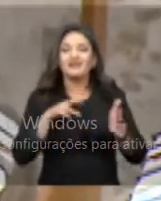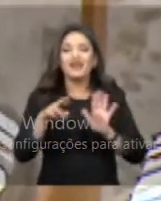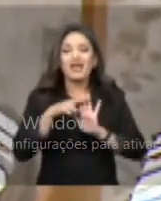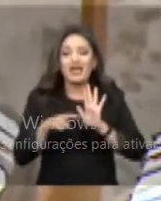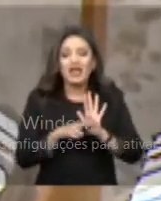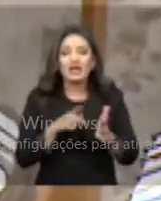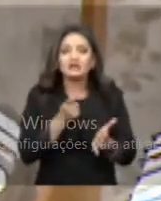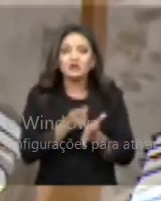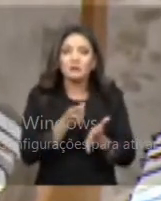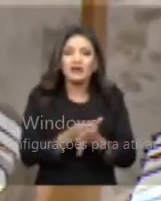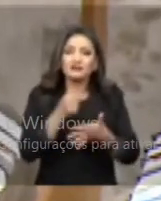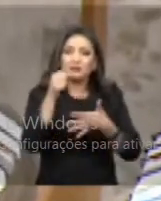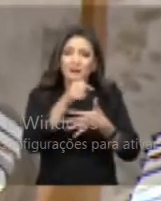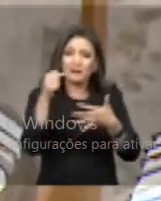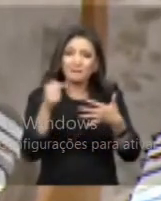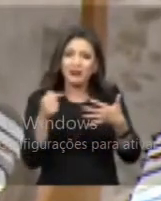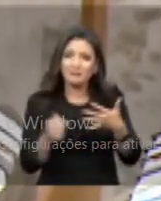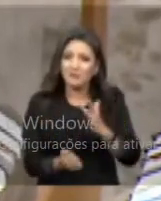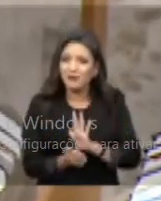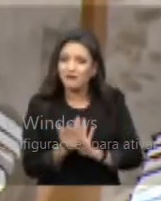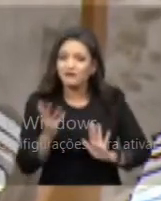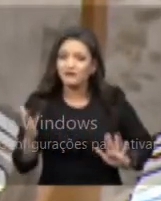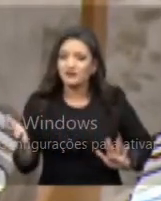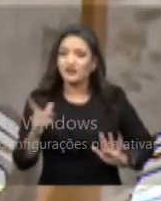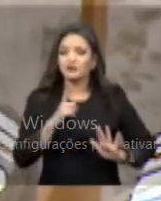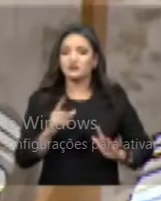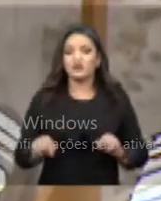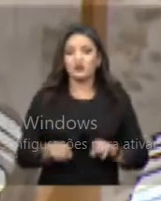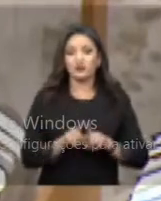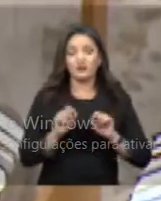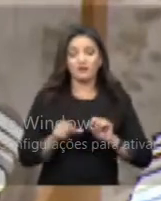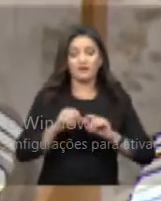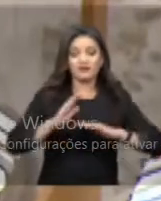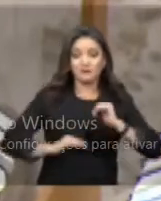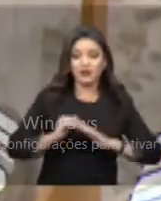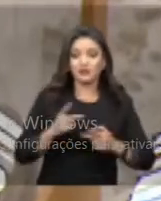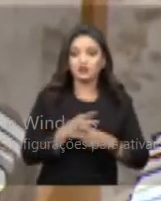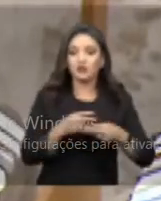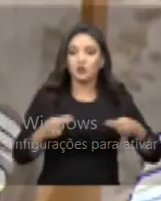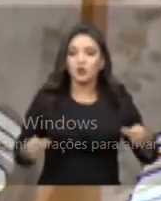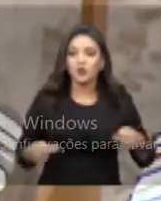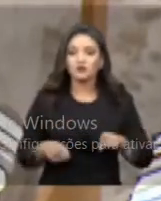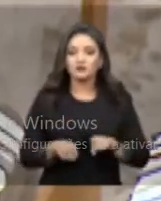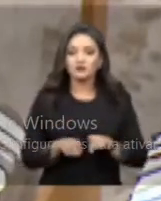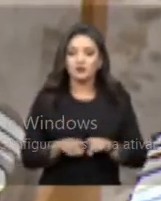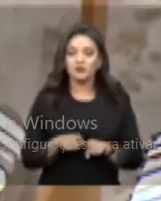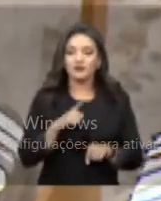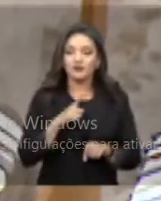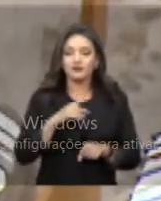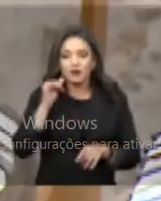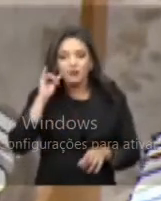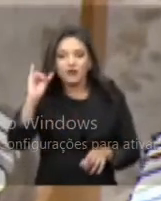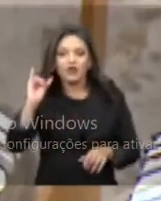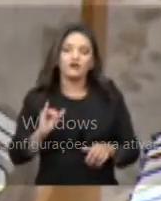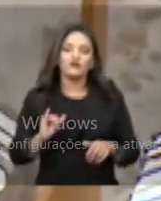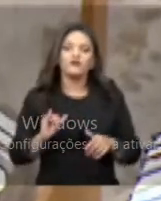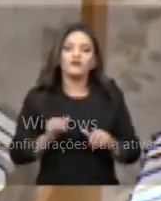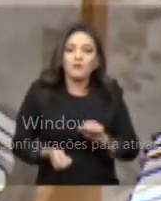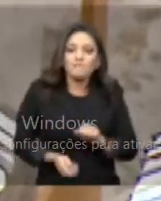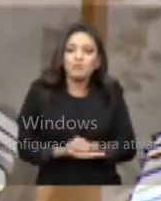como os deveres de estabelecer e fomentar práticas eficazes encaminhadas a prevenir a corrupção e